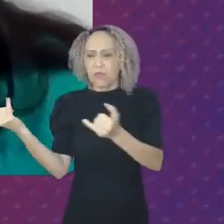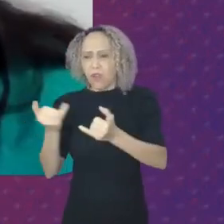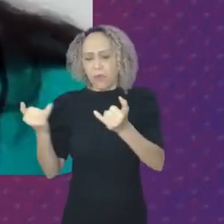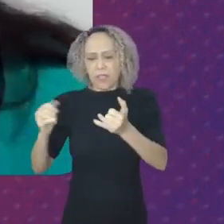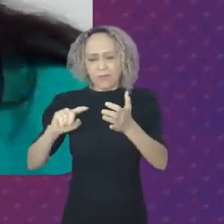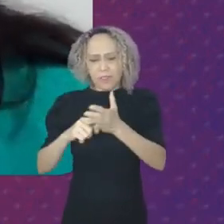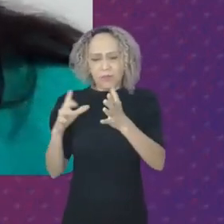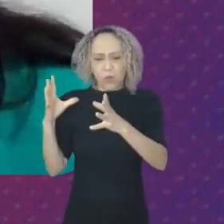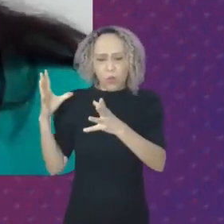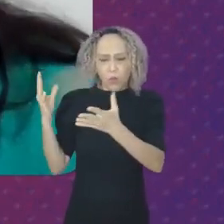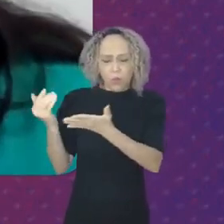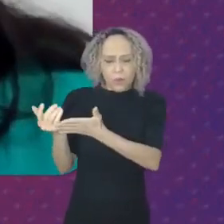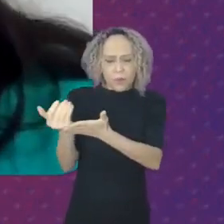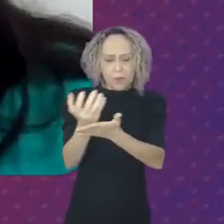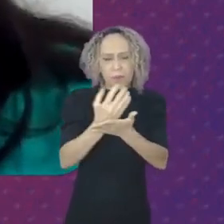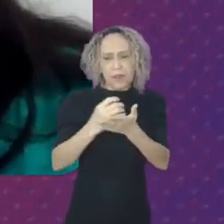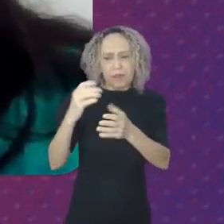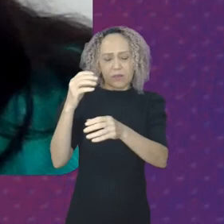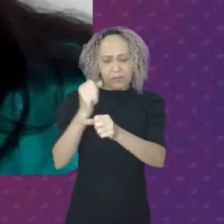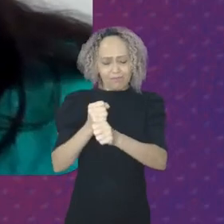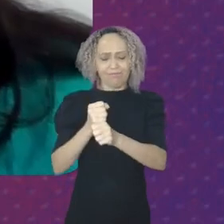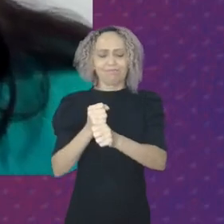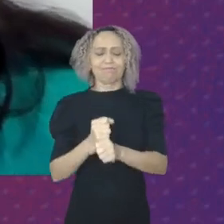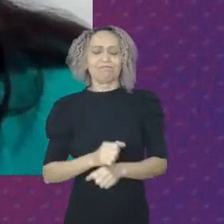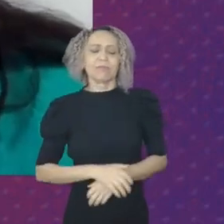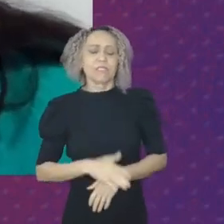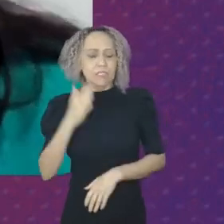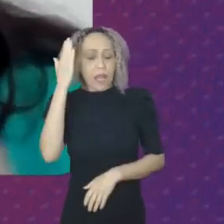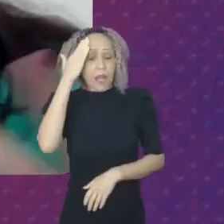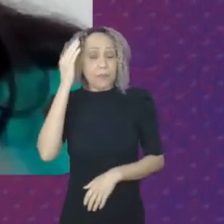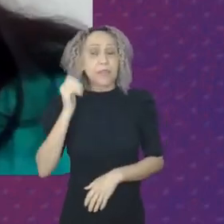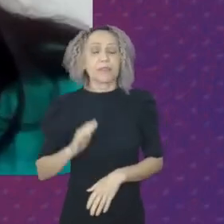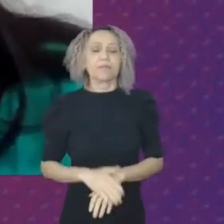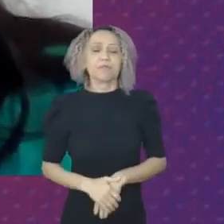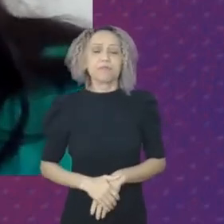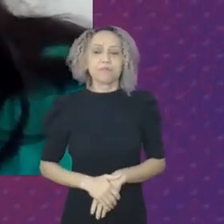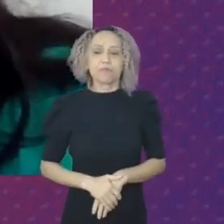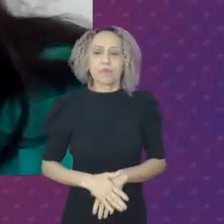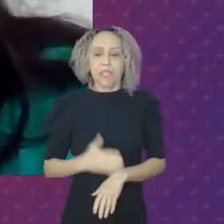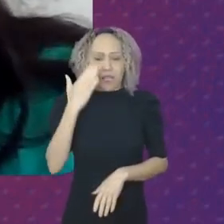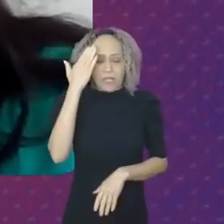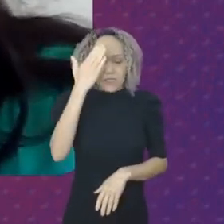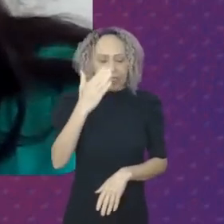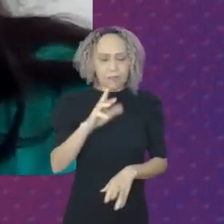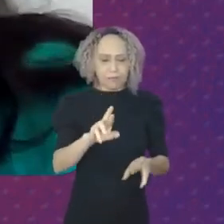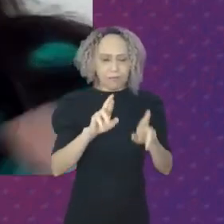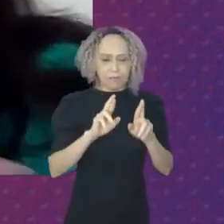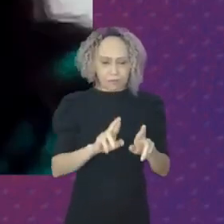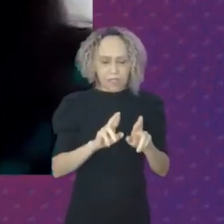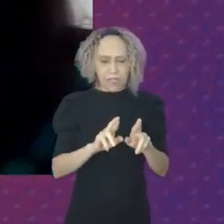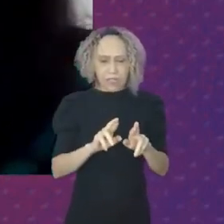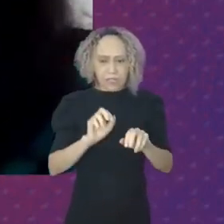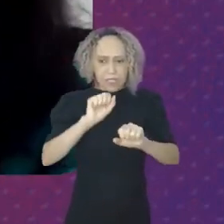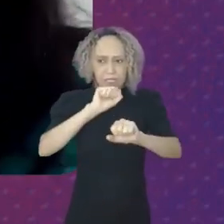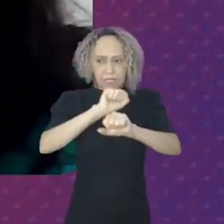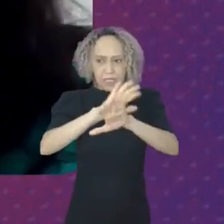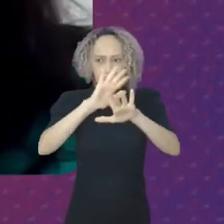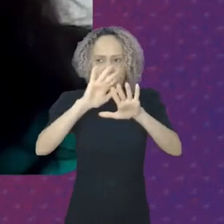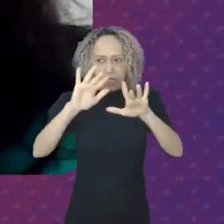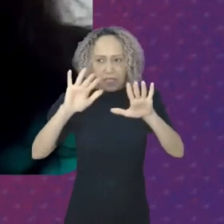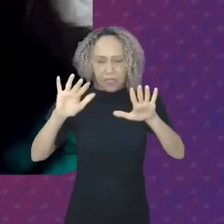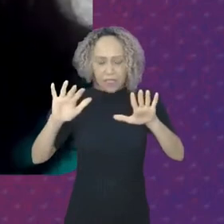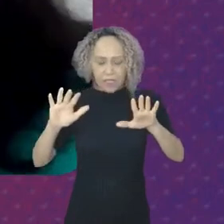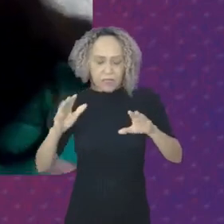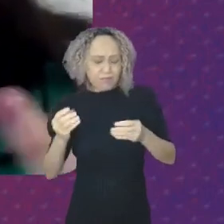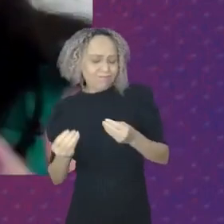áreas. Então, eu queria agradecer, espero que tenha ficado claro aí como é que a gente